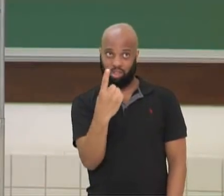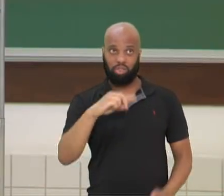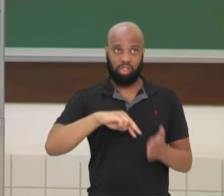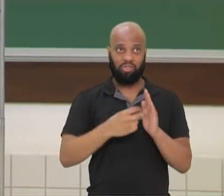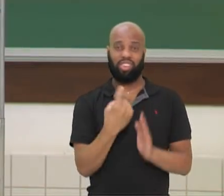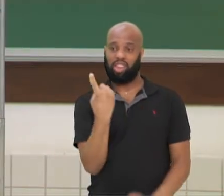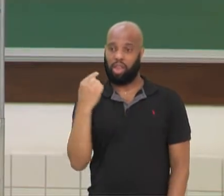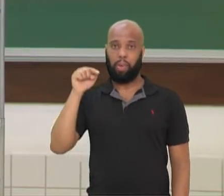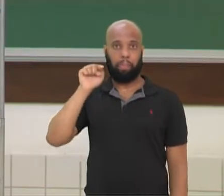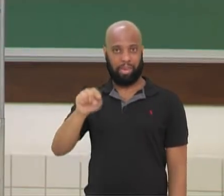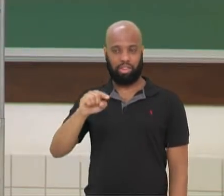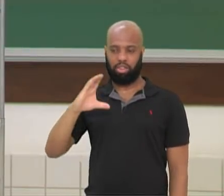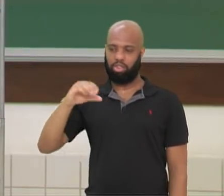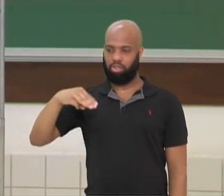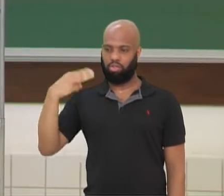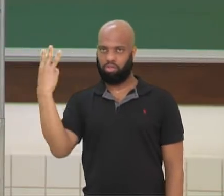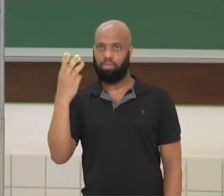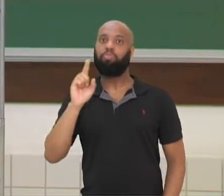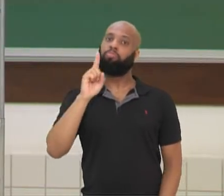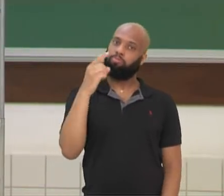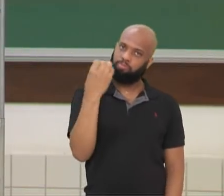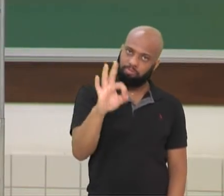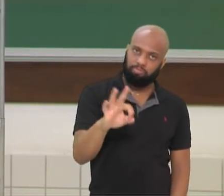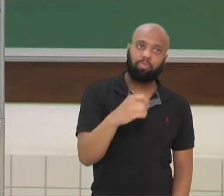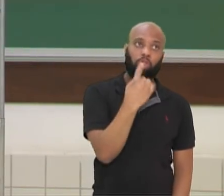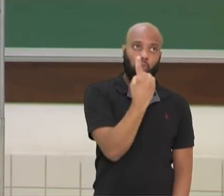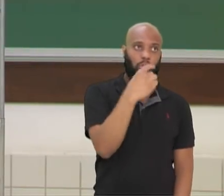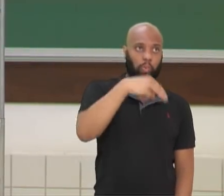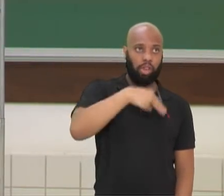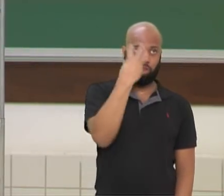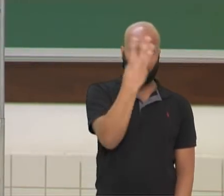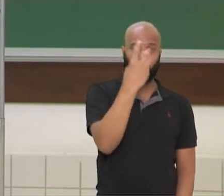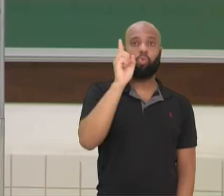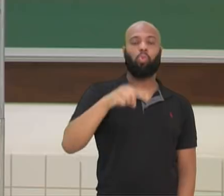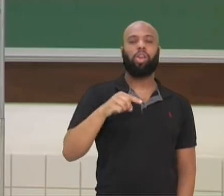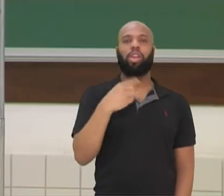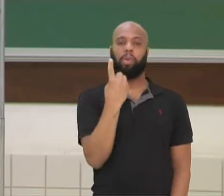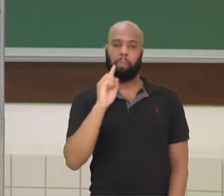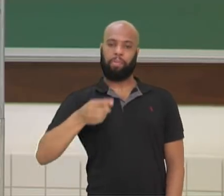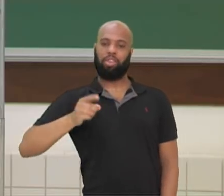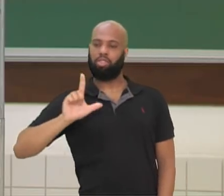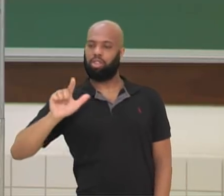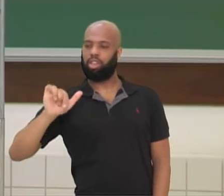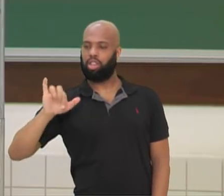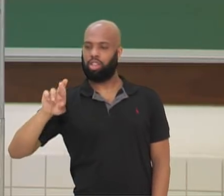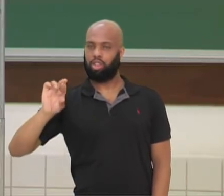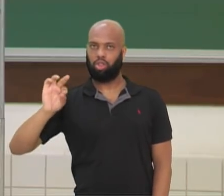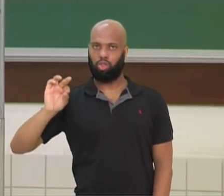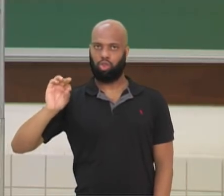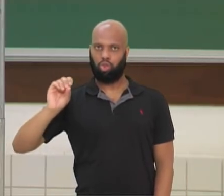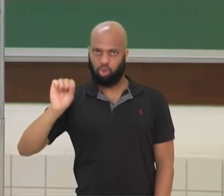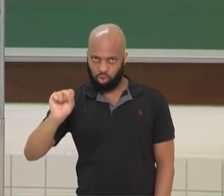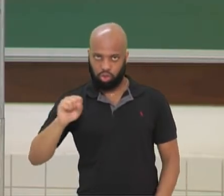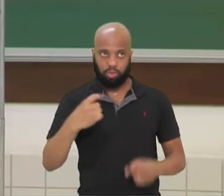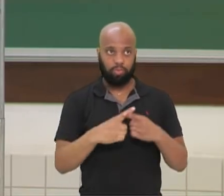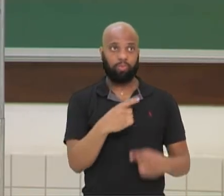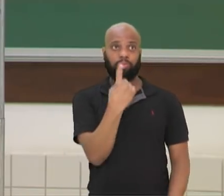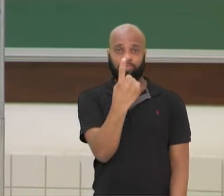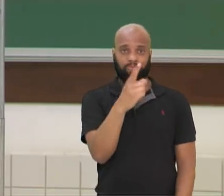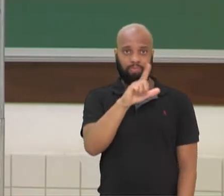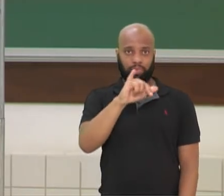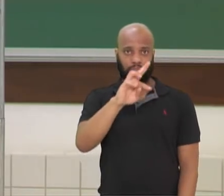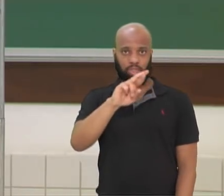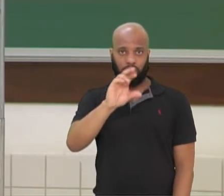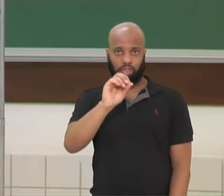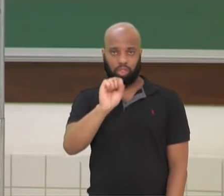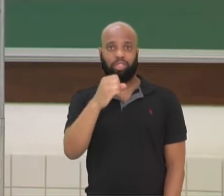tá? 1 metro cúbico, ele é 1.000 litros. Deixa para você pesquisar, porque na verdade 1 litro é 1 decímetro cúbico.